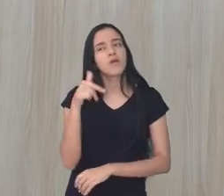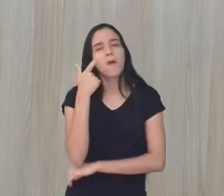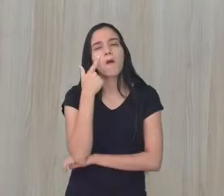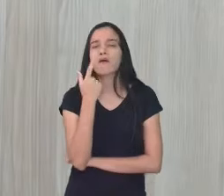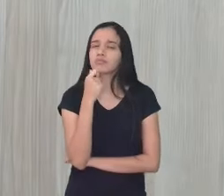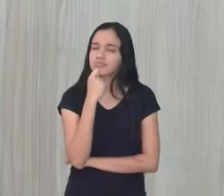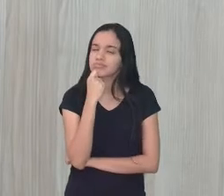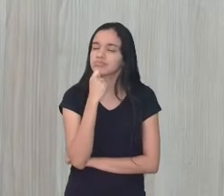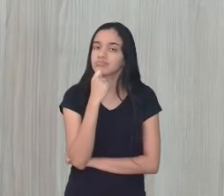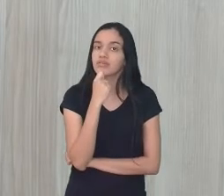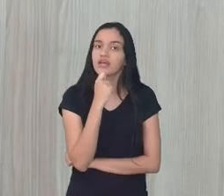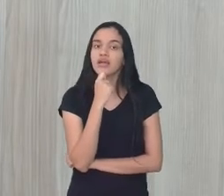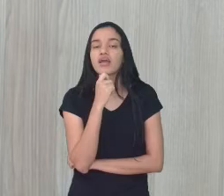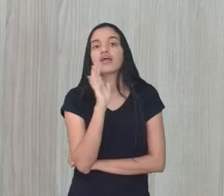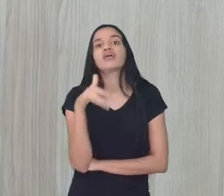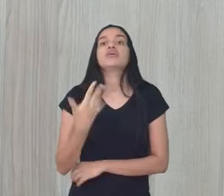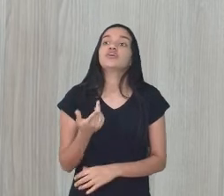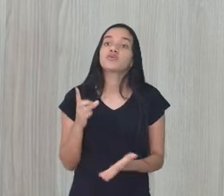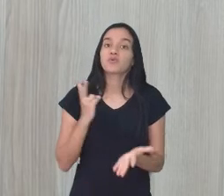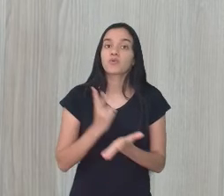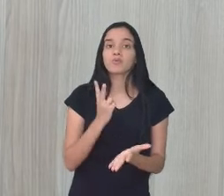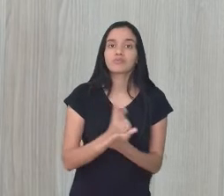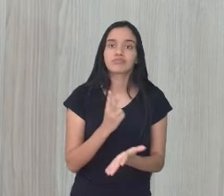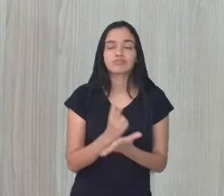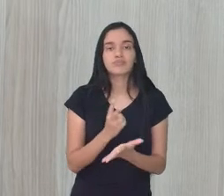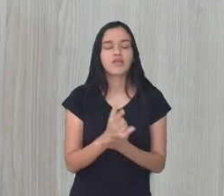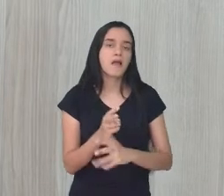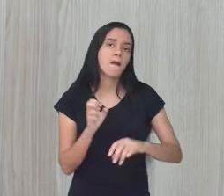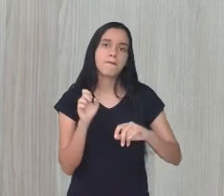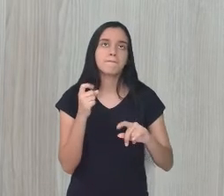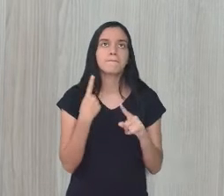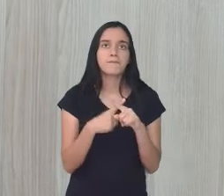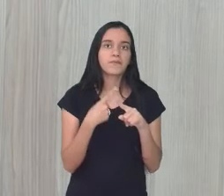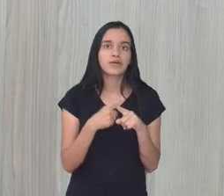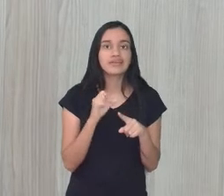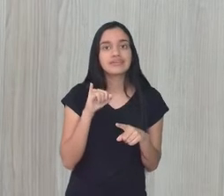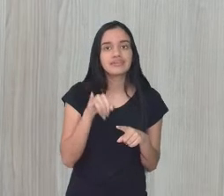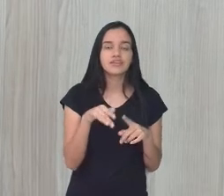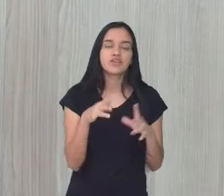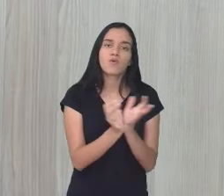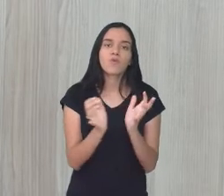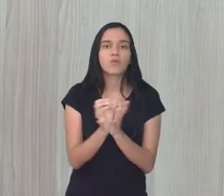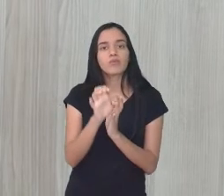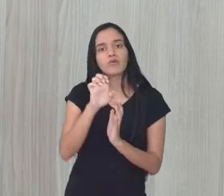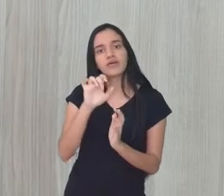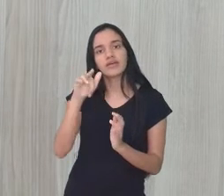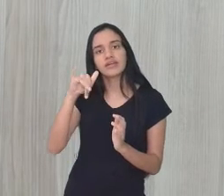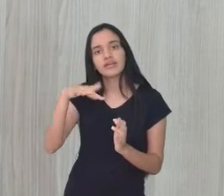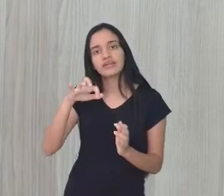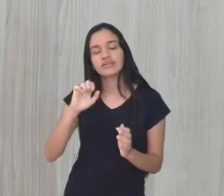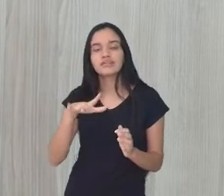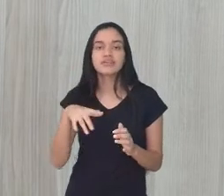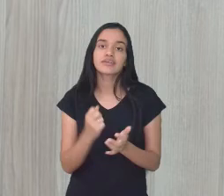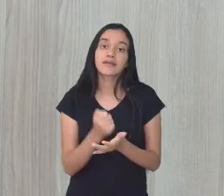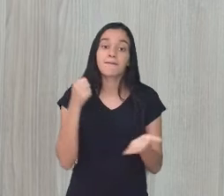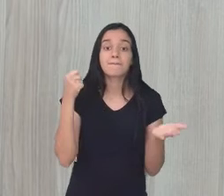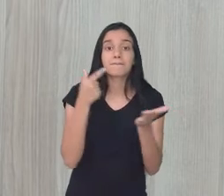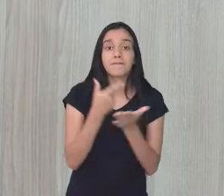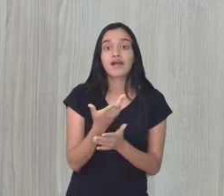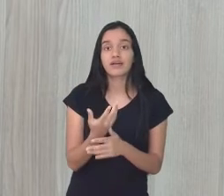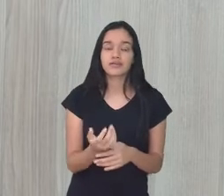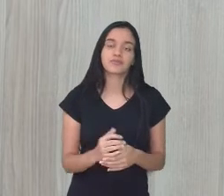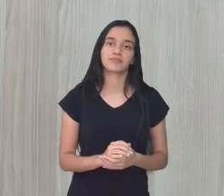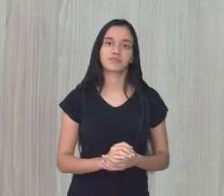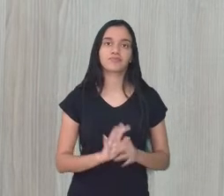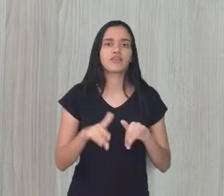né? E Absurdo. é uma forma de manter o poder entre eles, né? Exatamente. Porque se só a elite voltava, eles iam votar em quem contribui para que a vida da elite